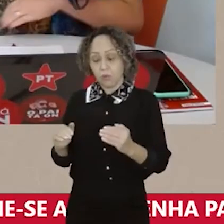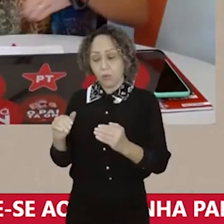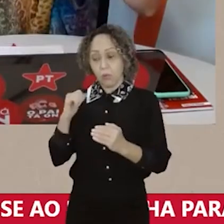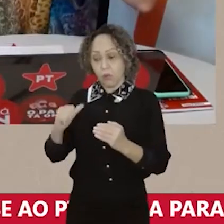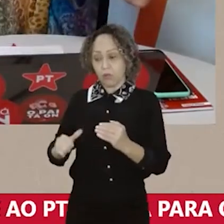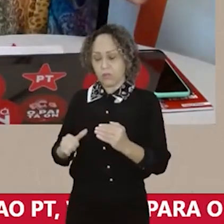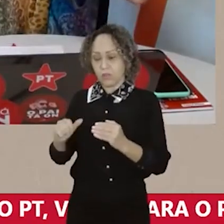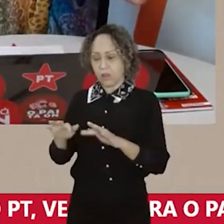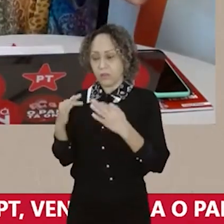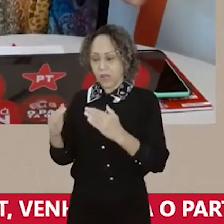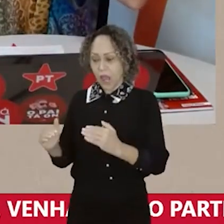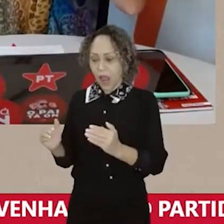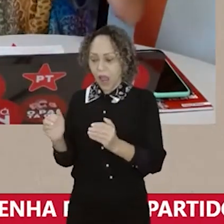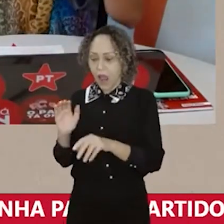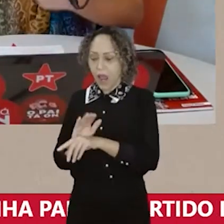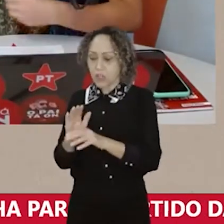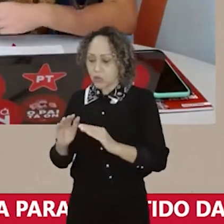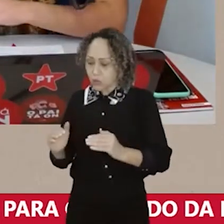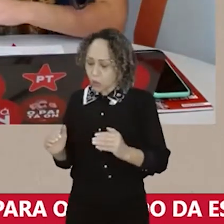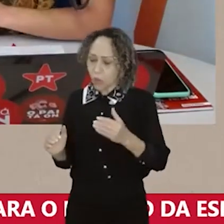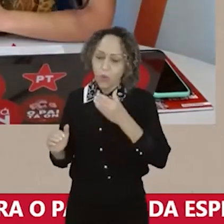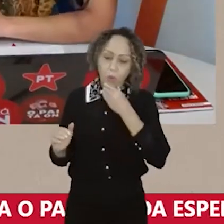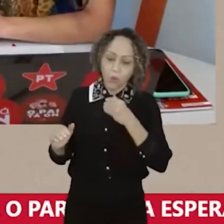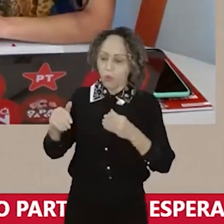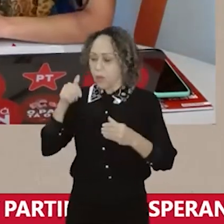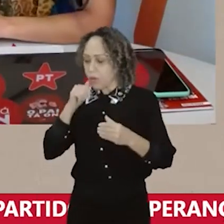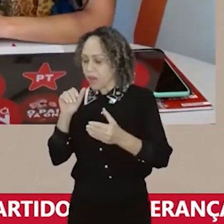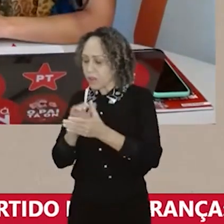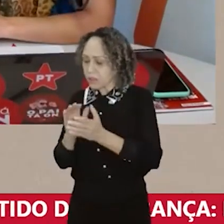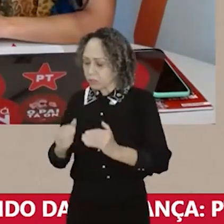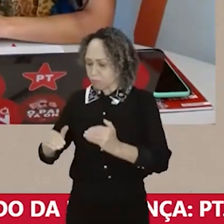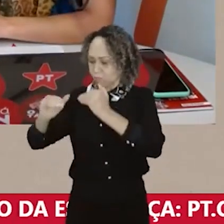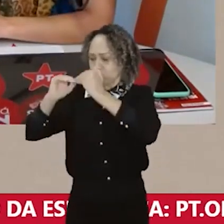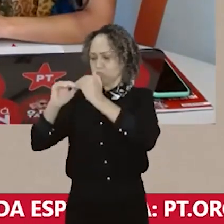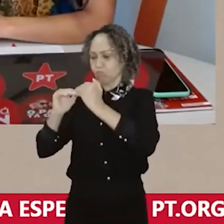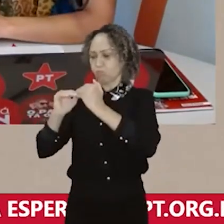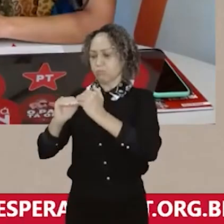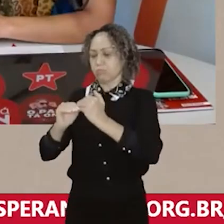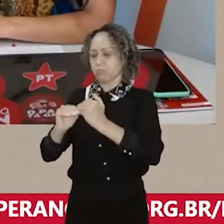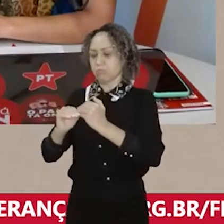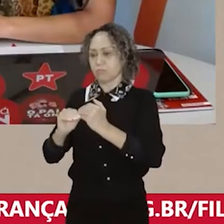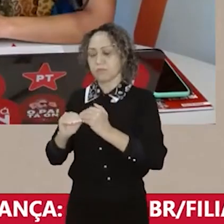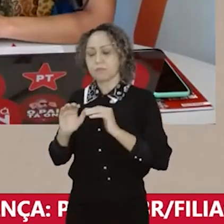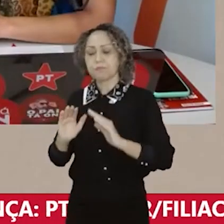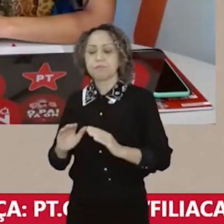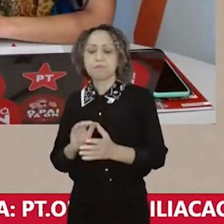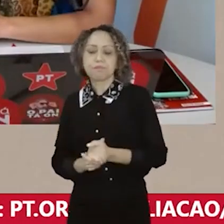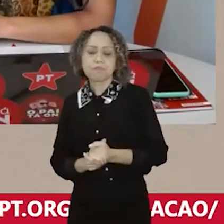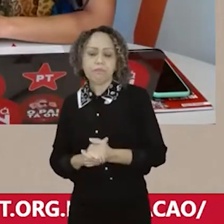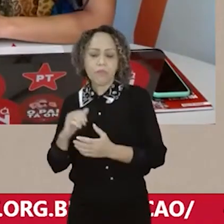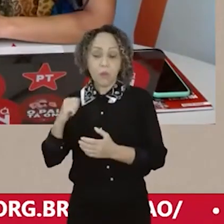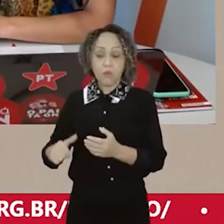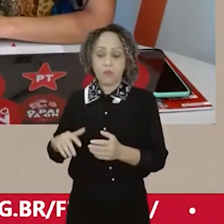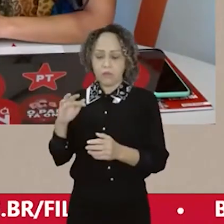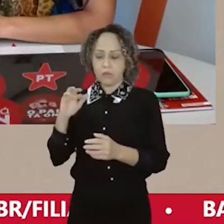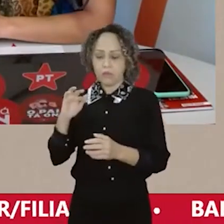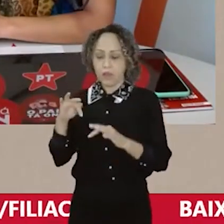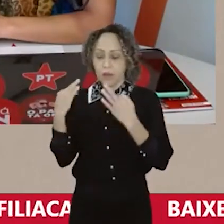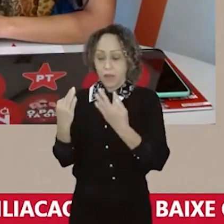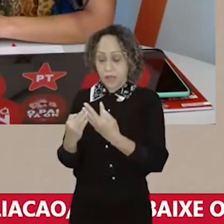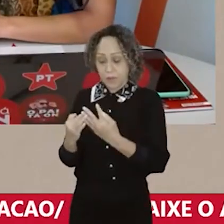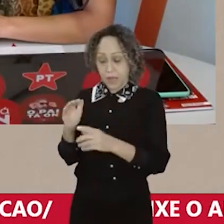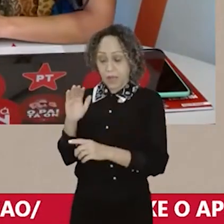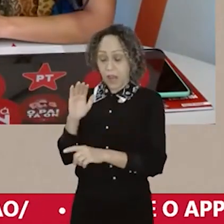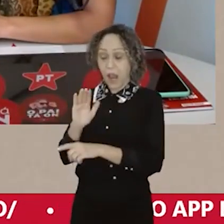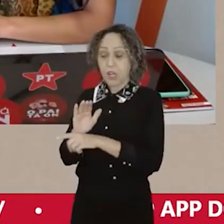Família, ao garantir que a mulher prioritariamente tem acesso, né, à política de assistência social,